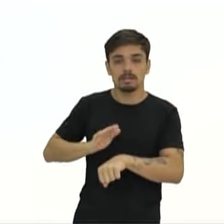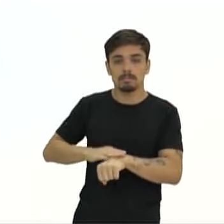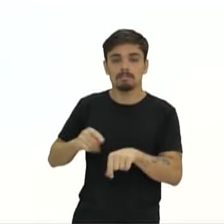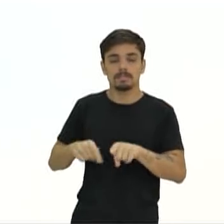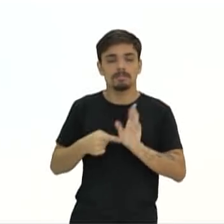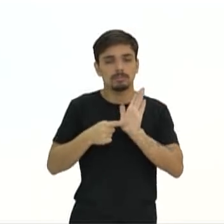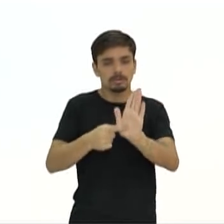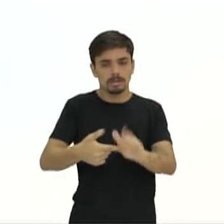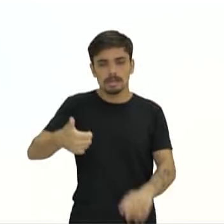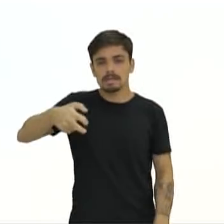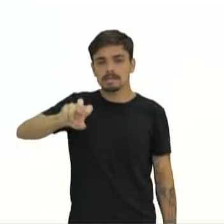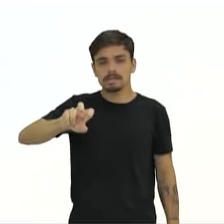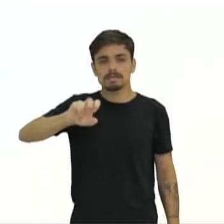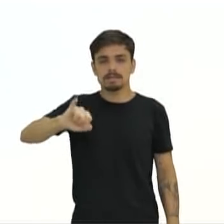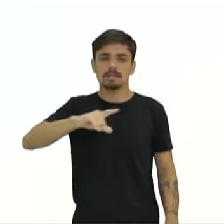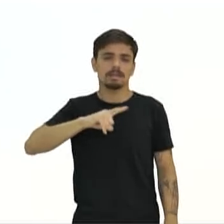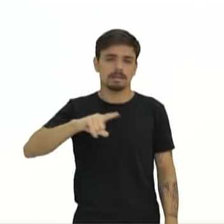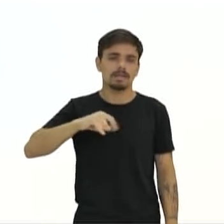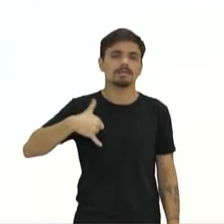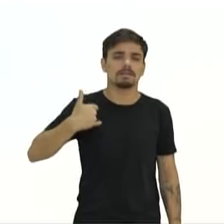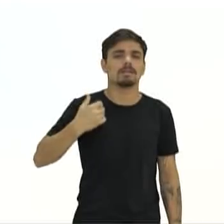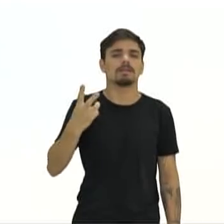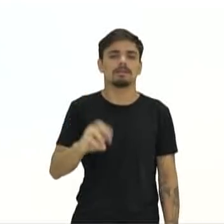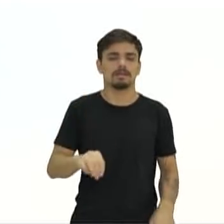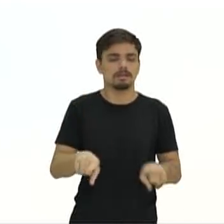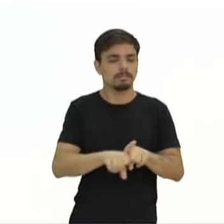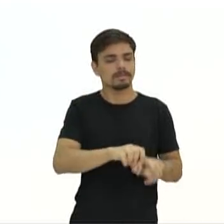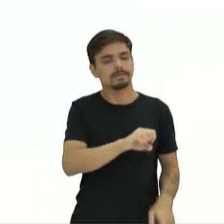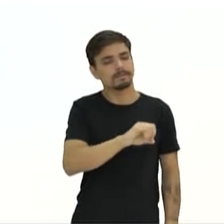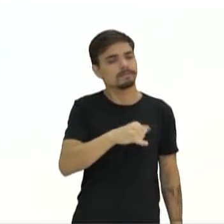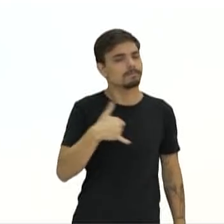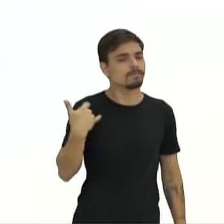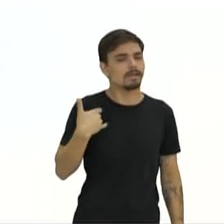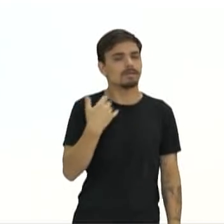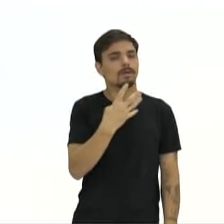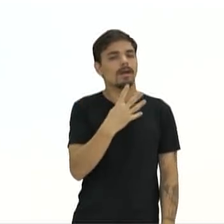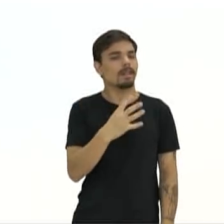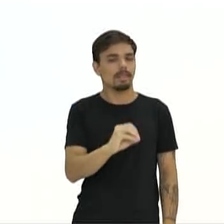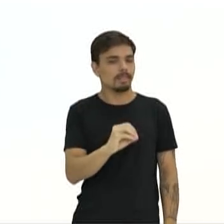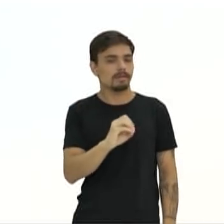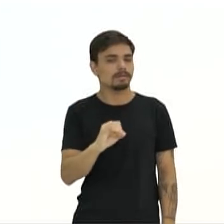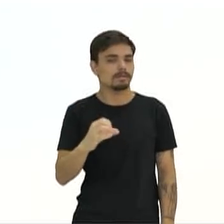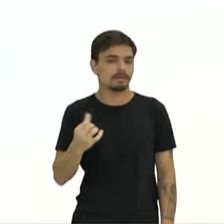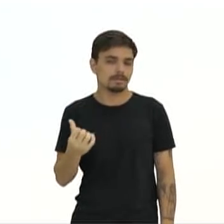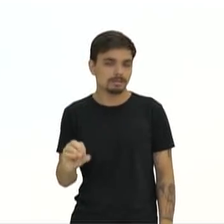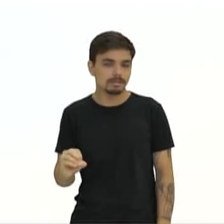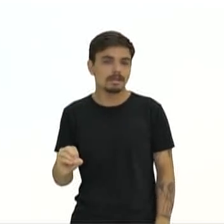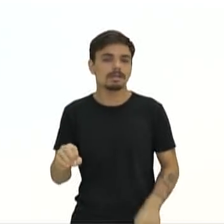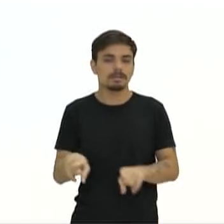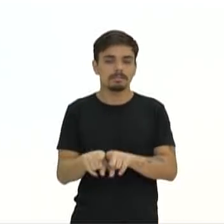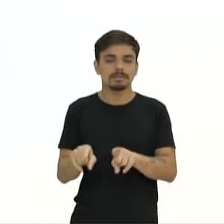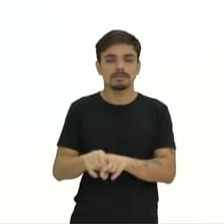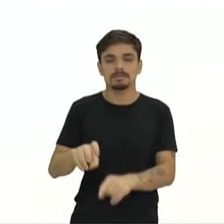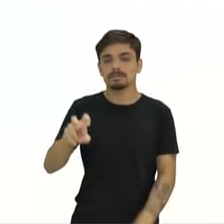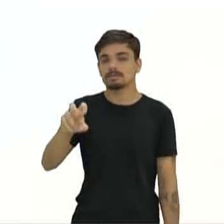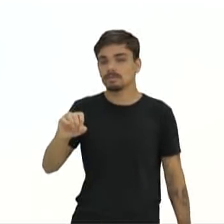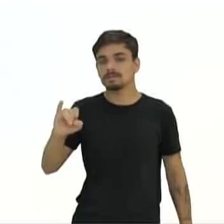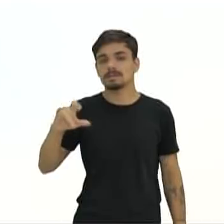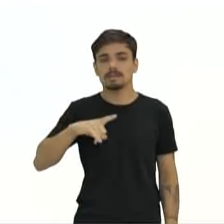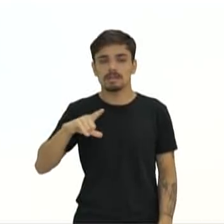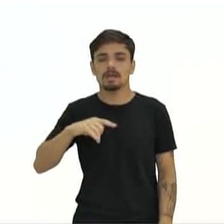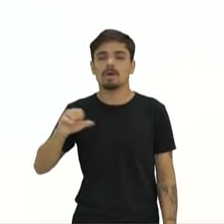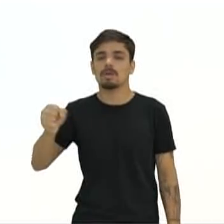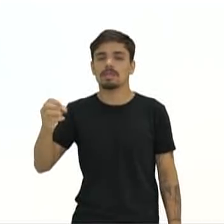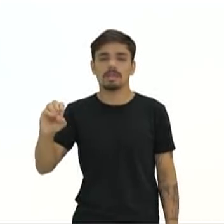15 anos se temos 30, 40 se temos 60 e 50 se temos 80 anos de